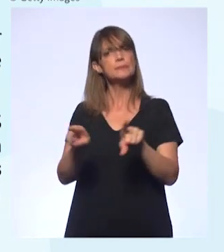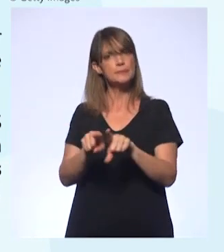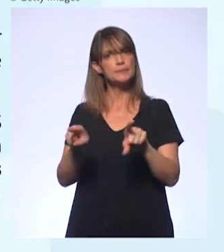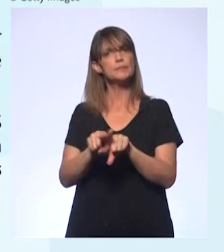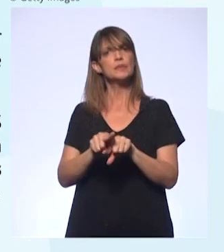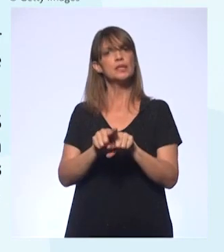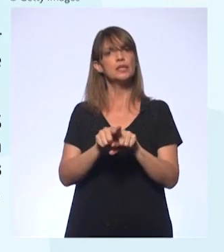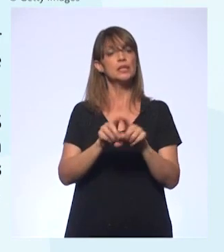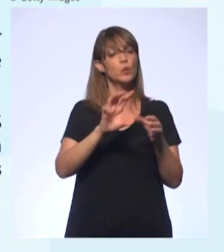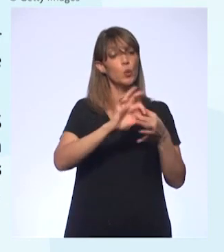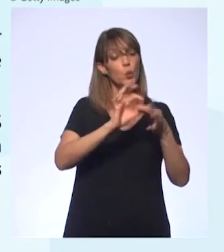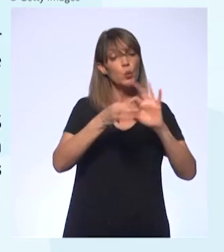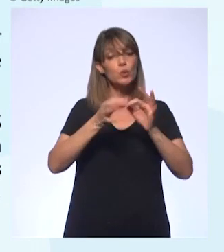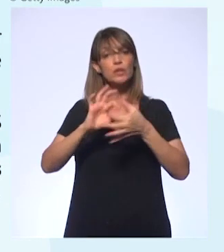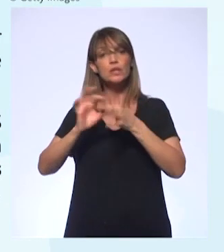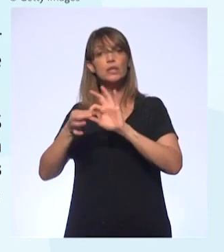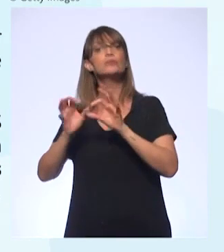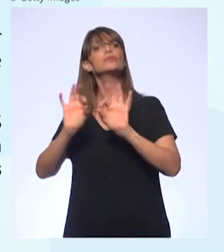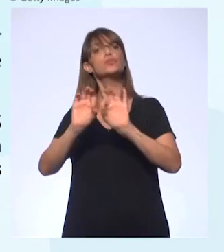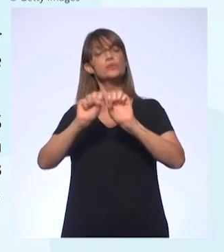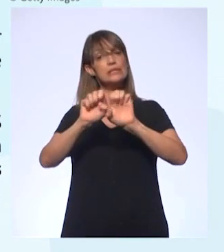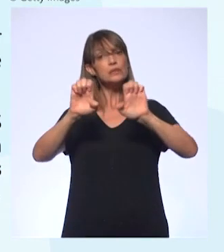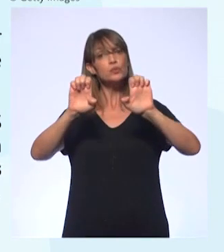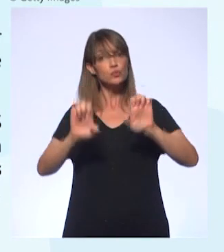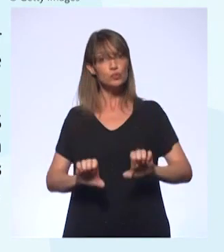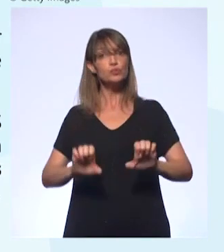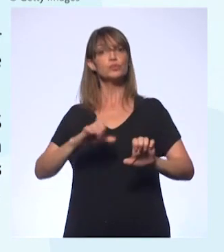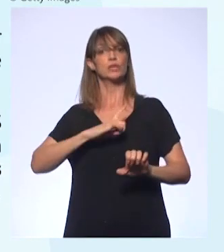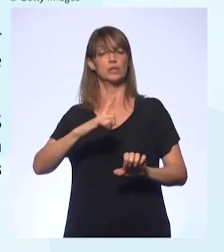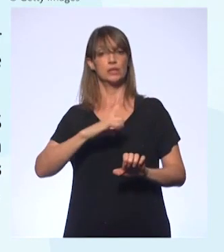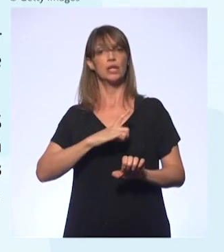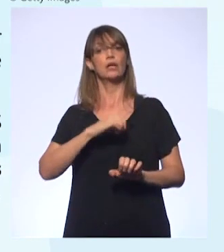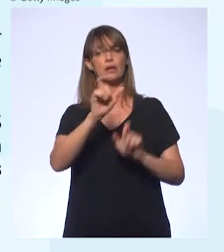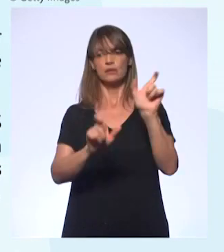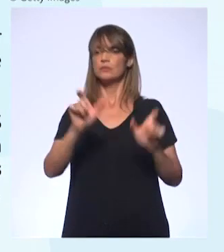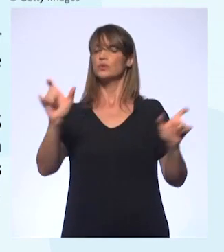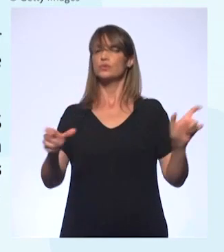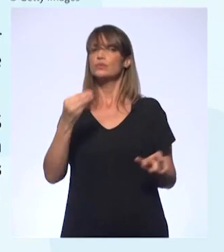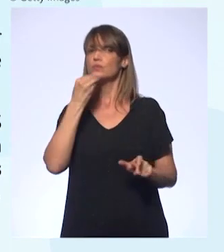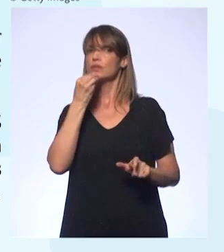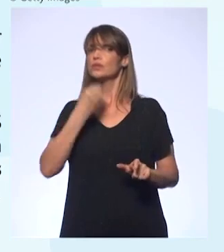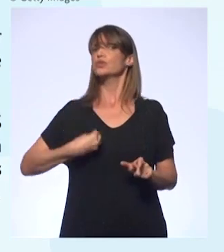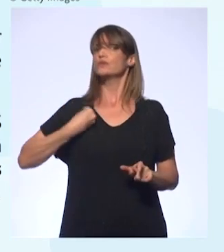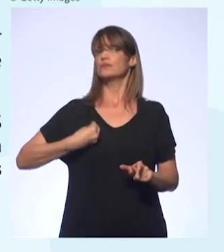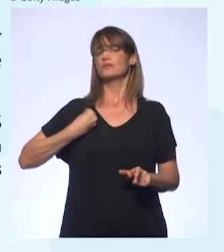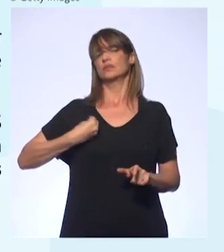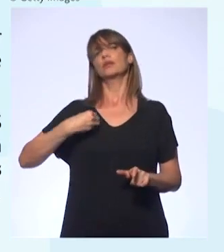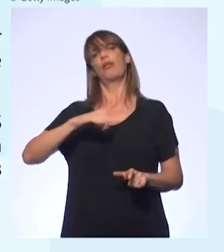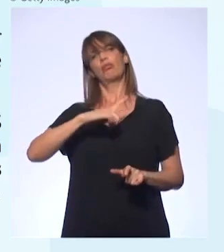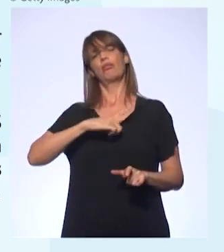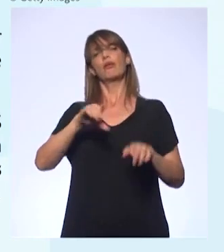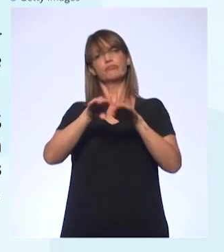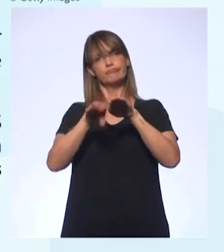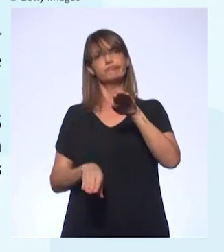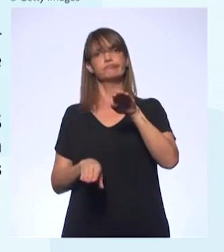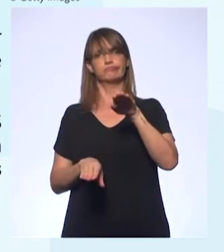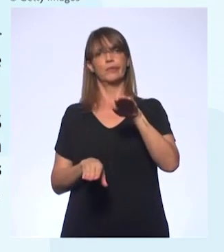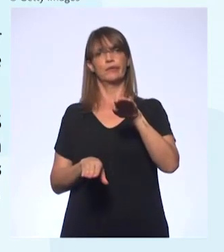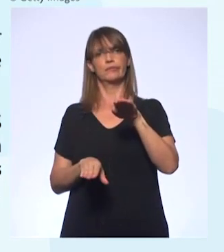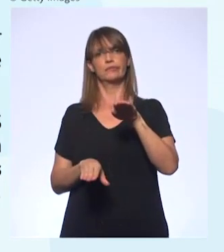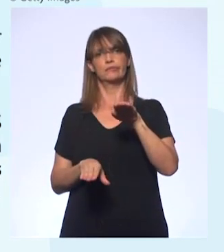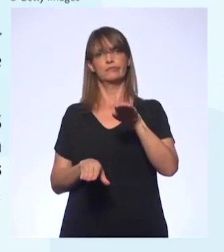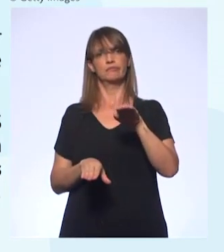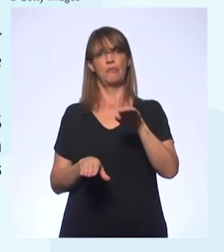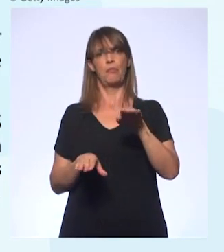contextos estruturais em que os indivíduos possuem oportunidades de vida que são desiguais, né? Então, esses